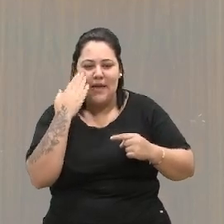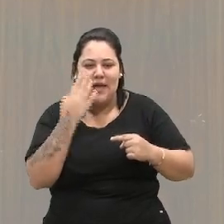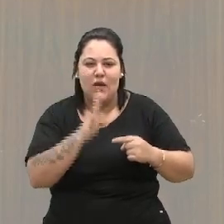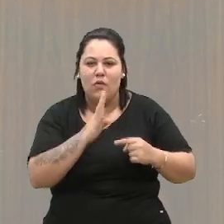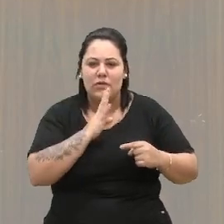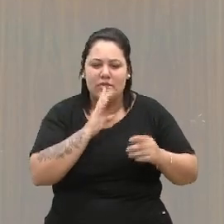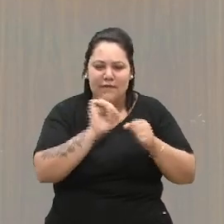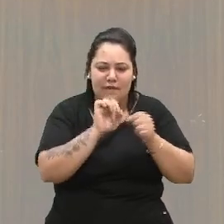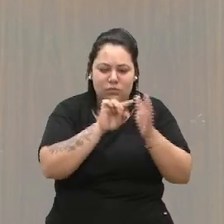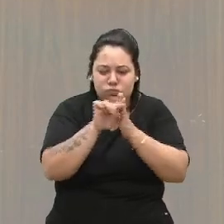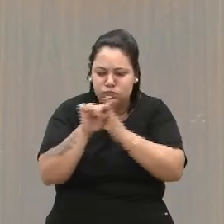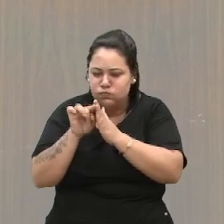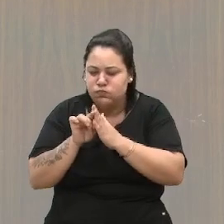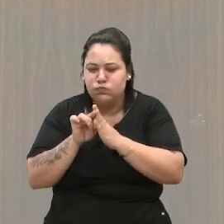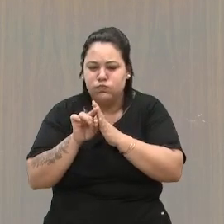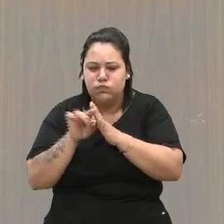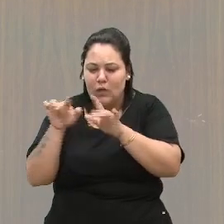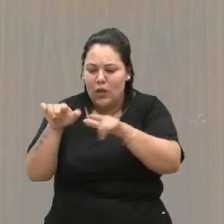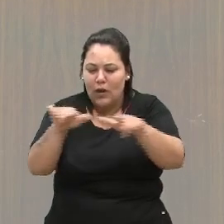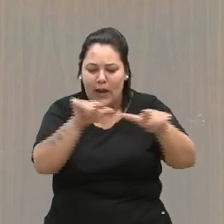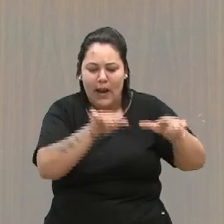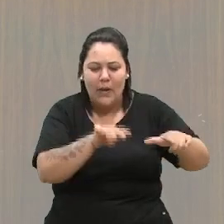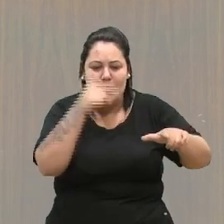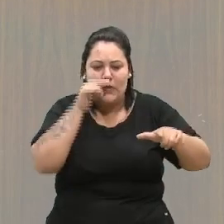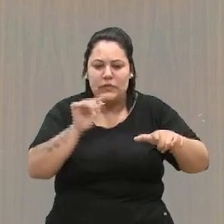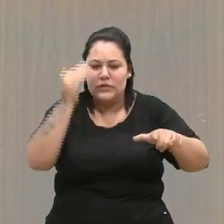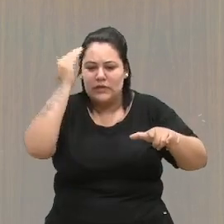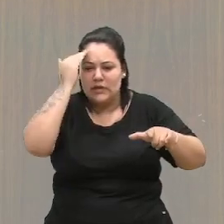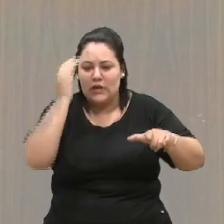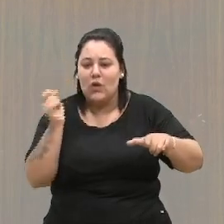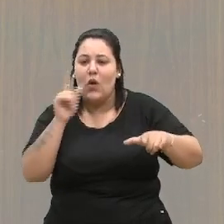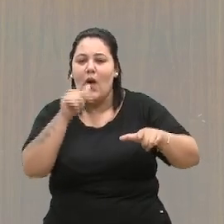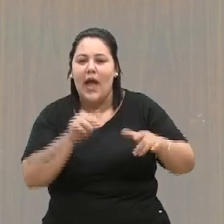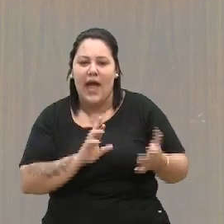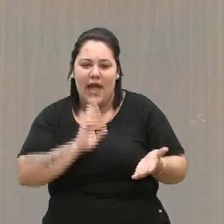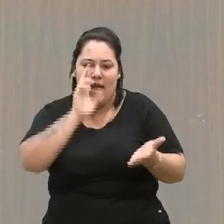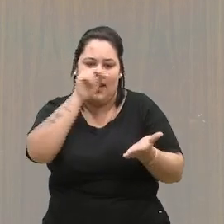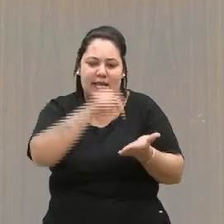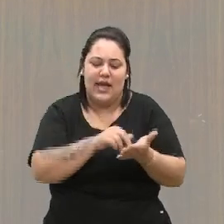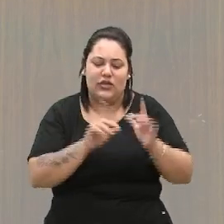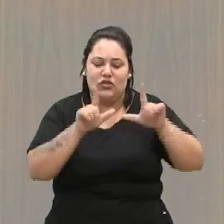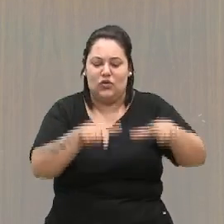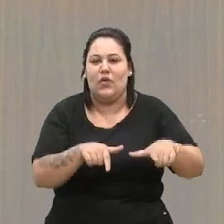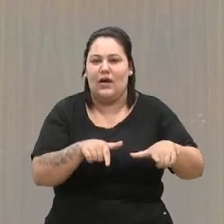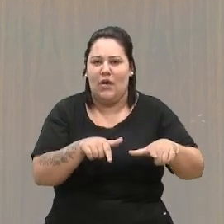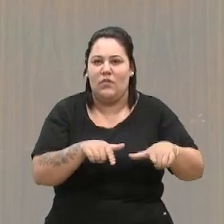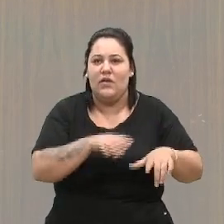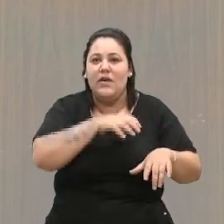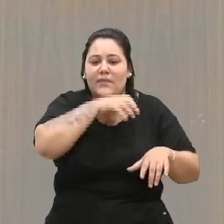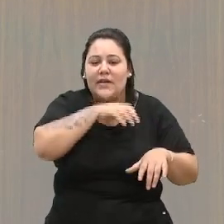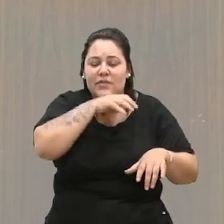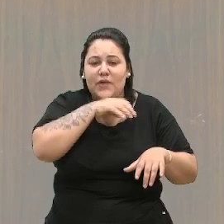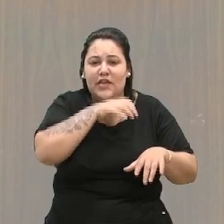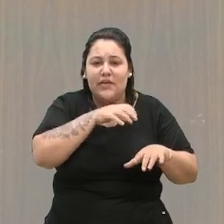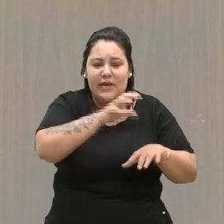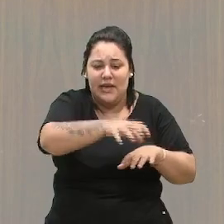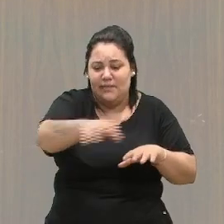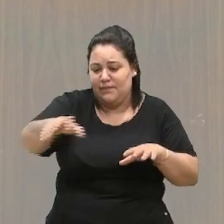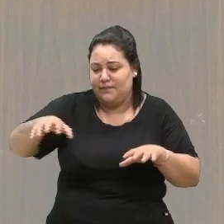gente entenda quais que são as realidades daquele território e entenda